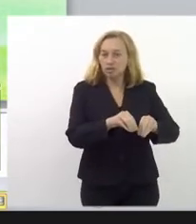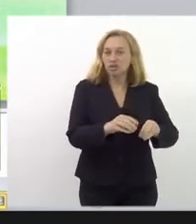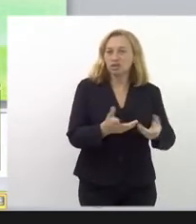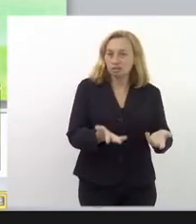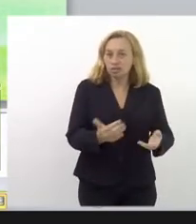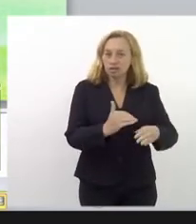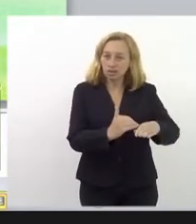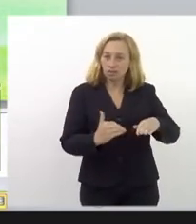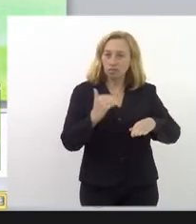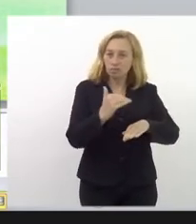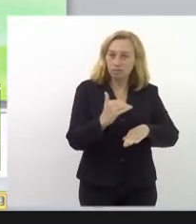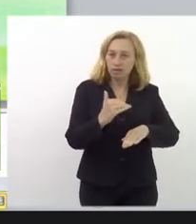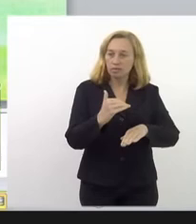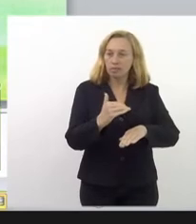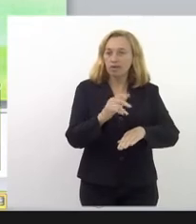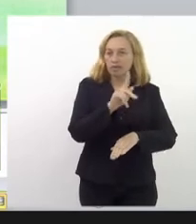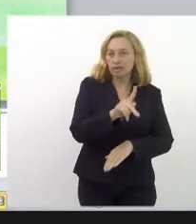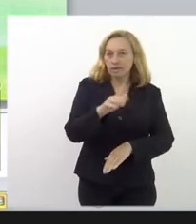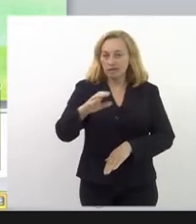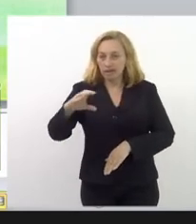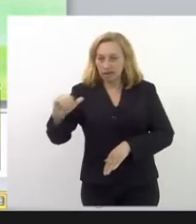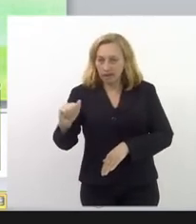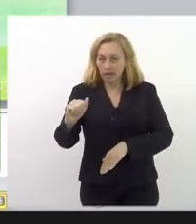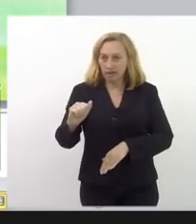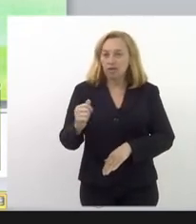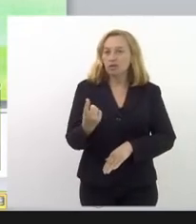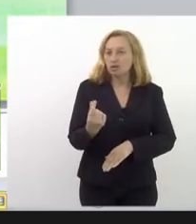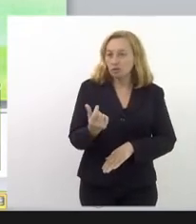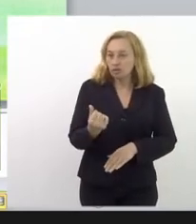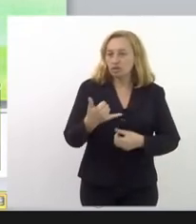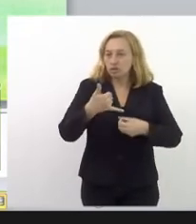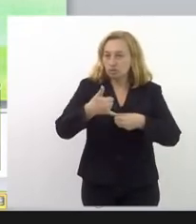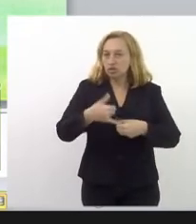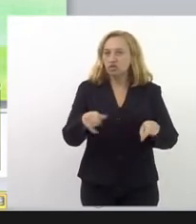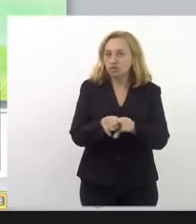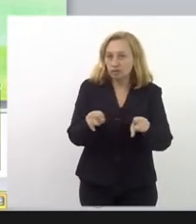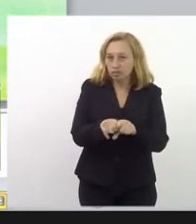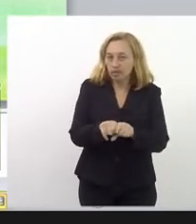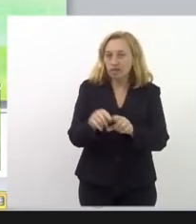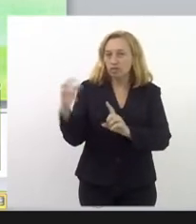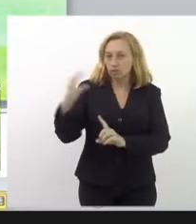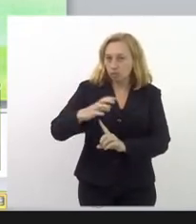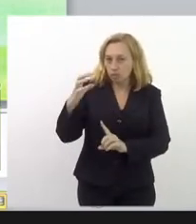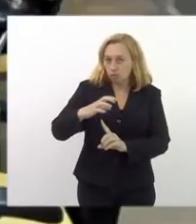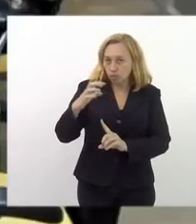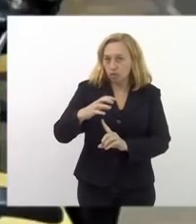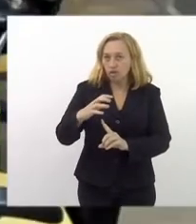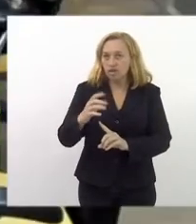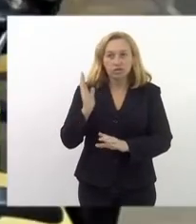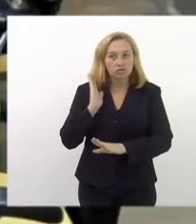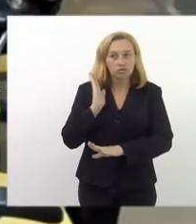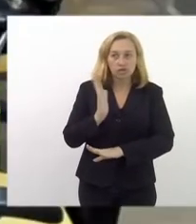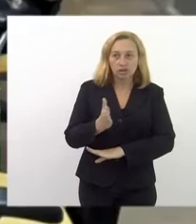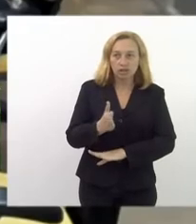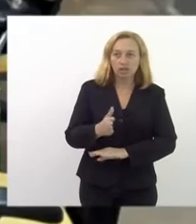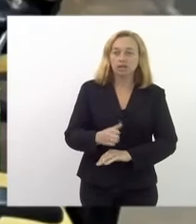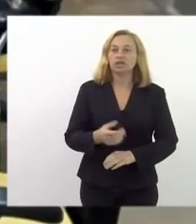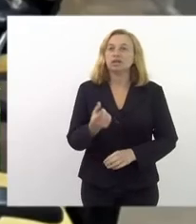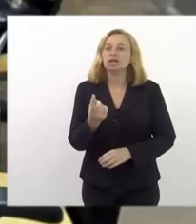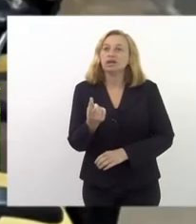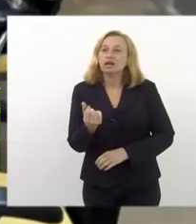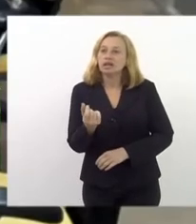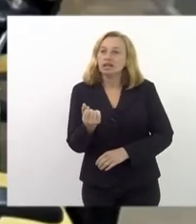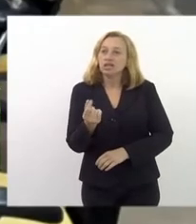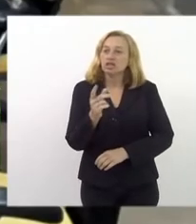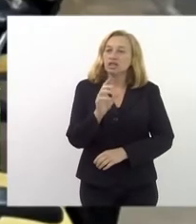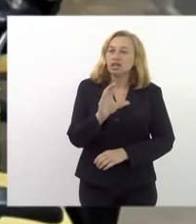aumentando o IPCA, além do preço dos combustíveis também, que acaba influenciando diretamente. A taxa de câmbio,